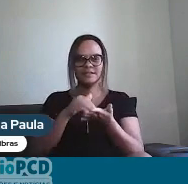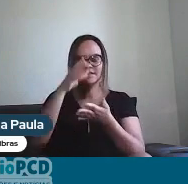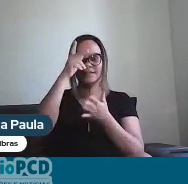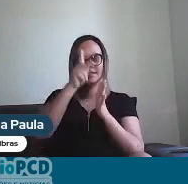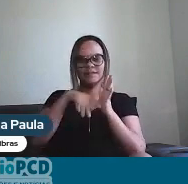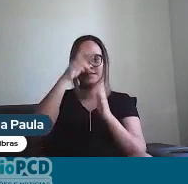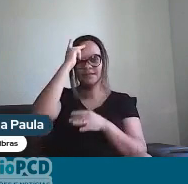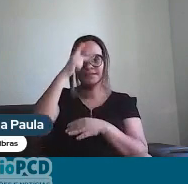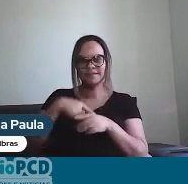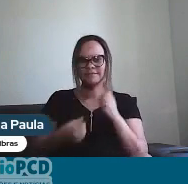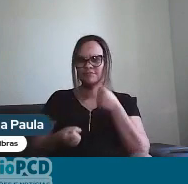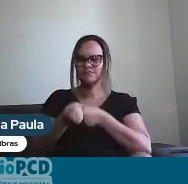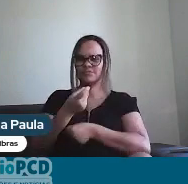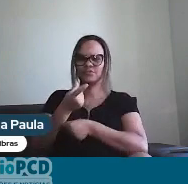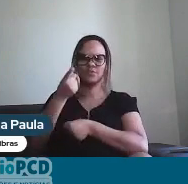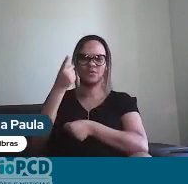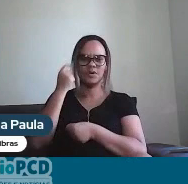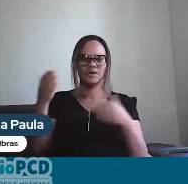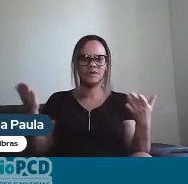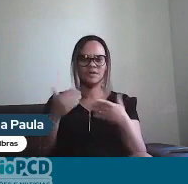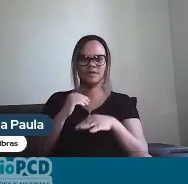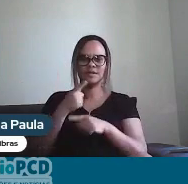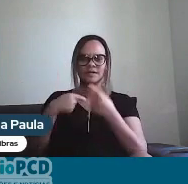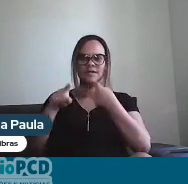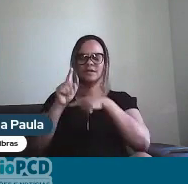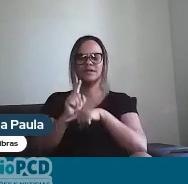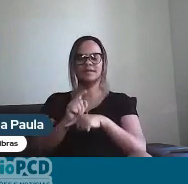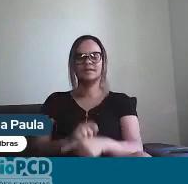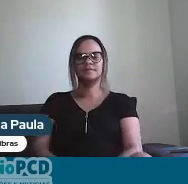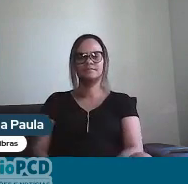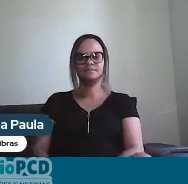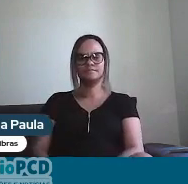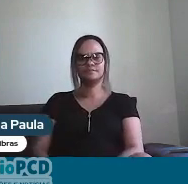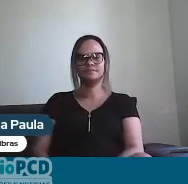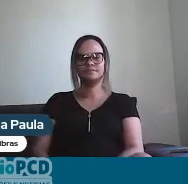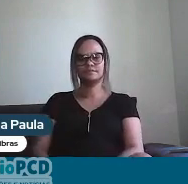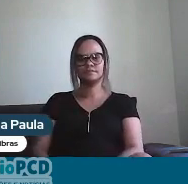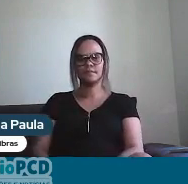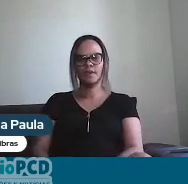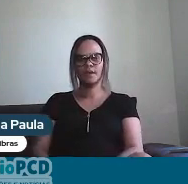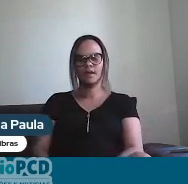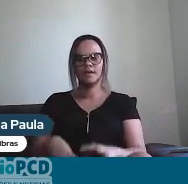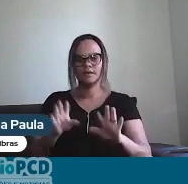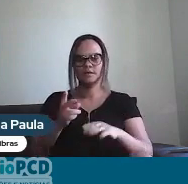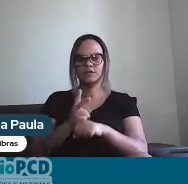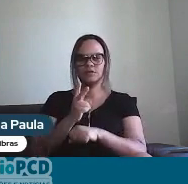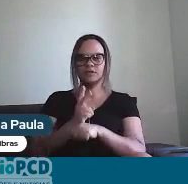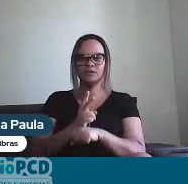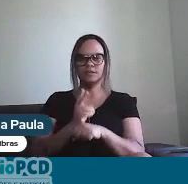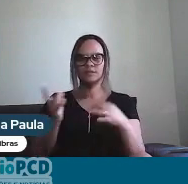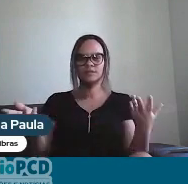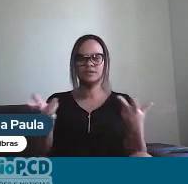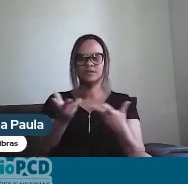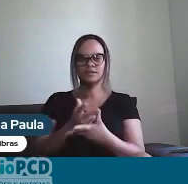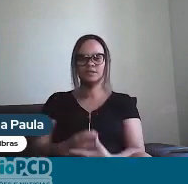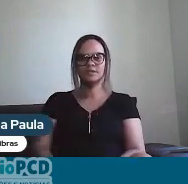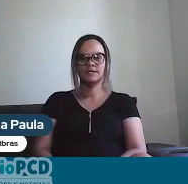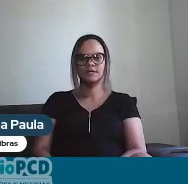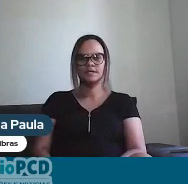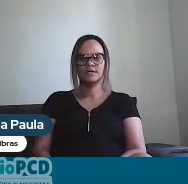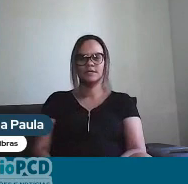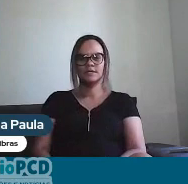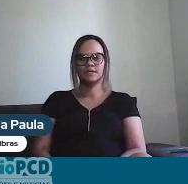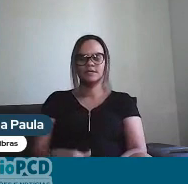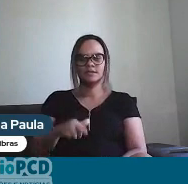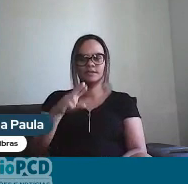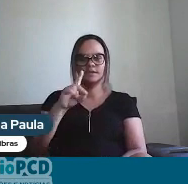há muitos anos, né, agora ela se movimentou um pouco, foi para o IPEA, mas que sempre participou intensamente disso, e o Márcio Crispim, que